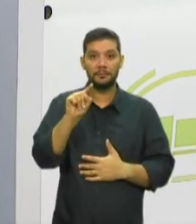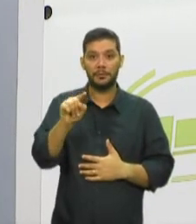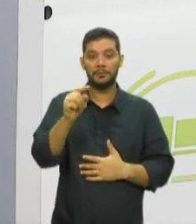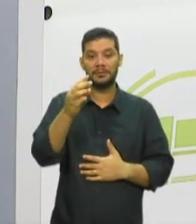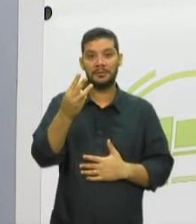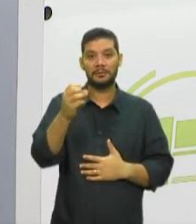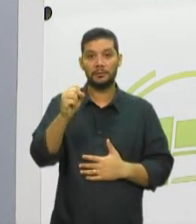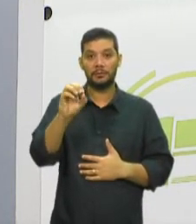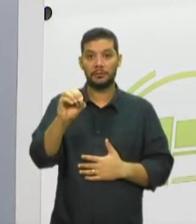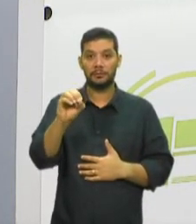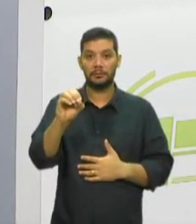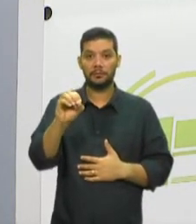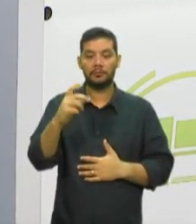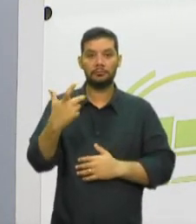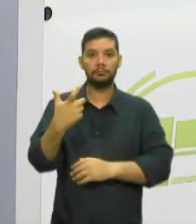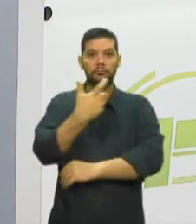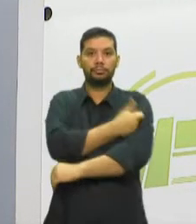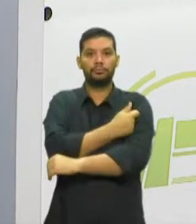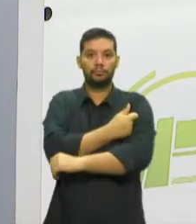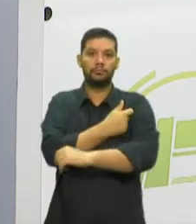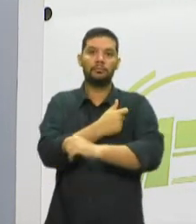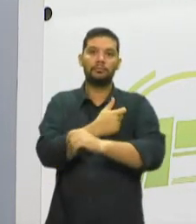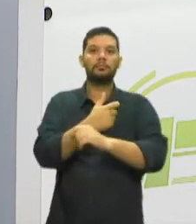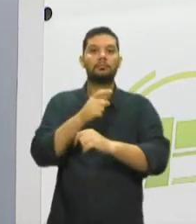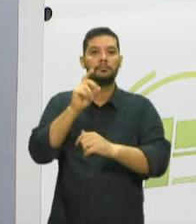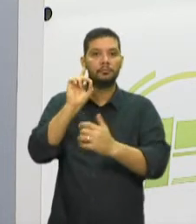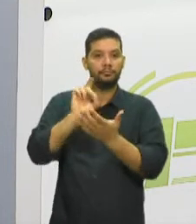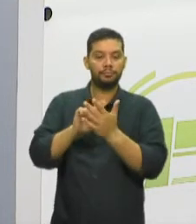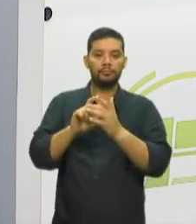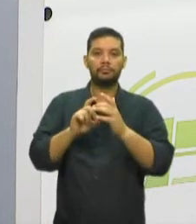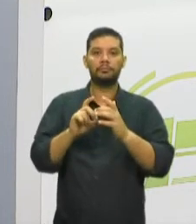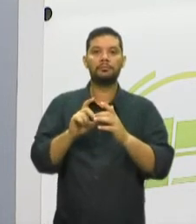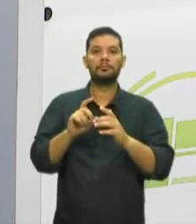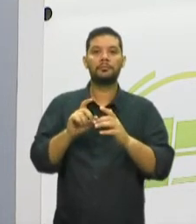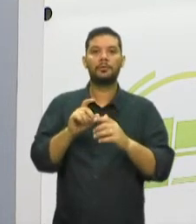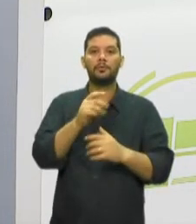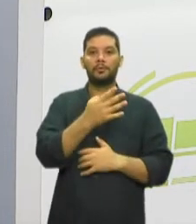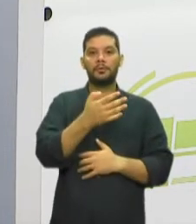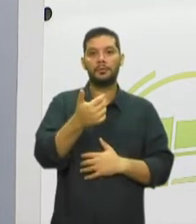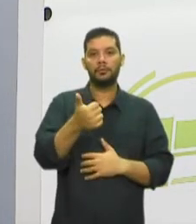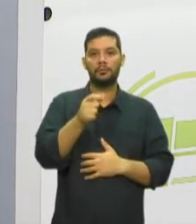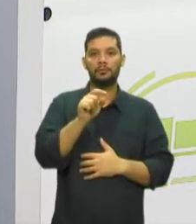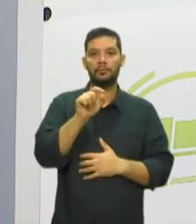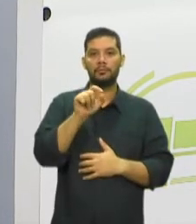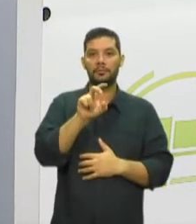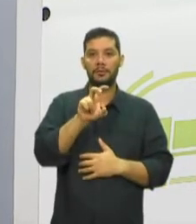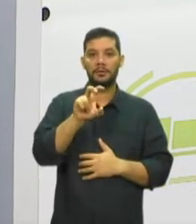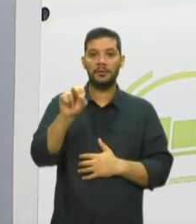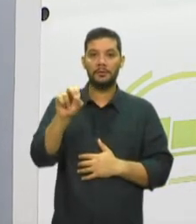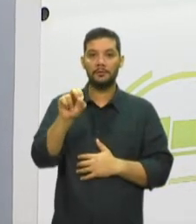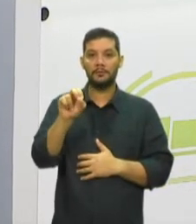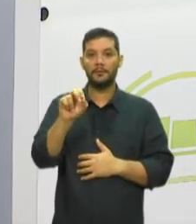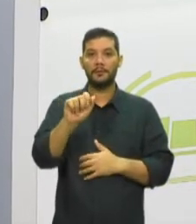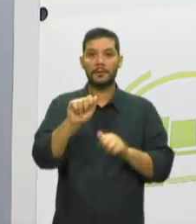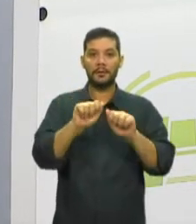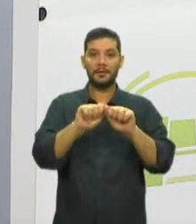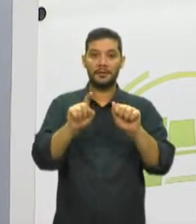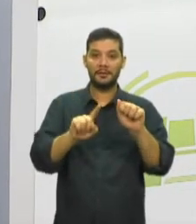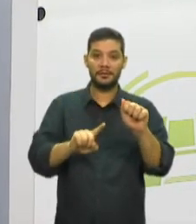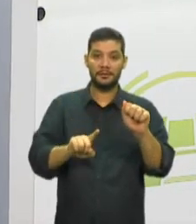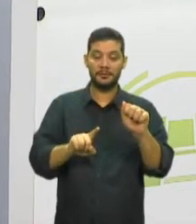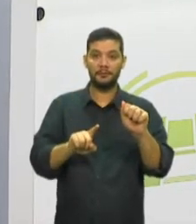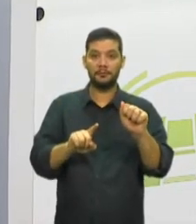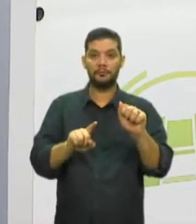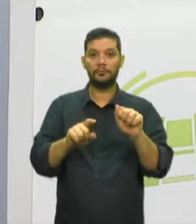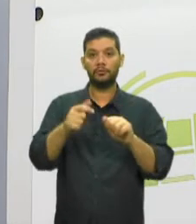233.380 doses de vacinas contra a Covid-19, sendo 41.500 da AstraZeneca para aplicação da